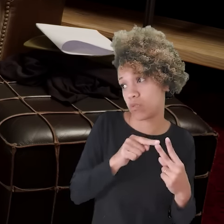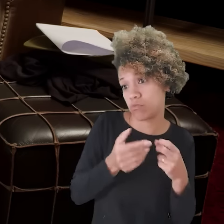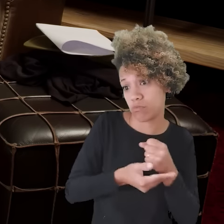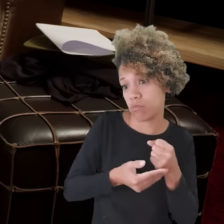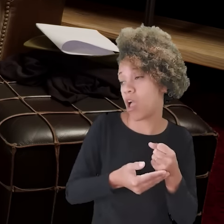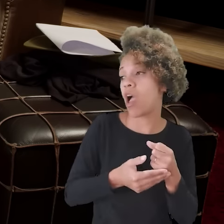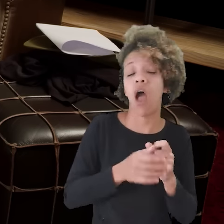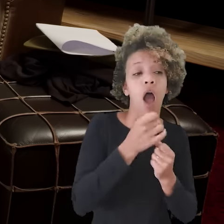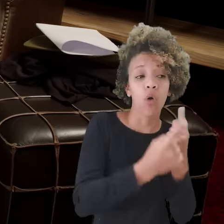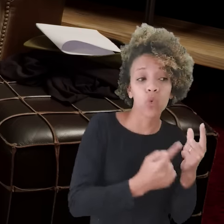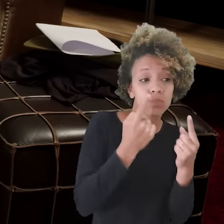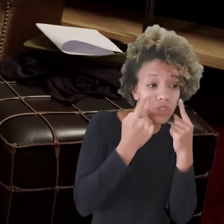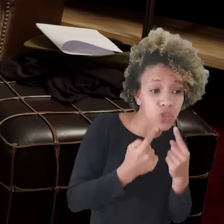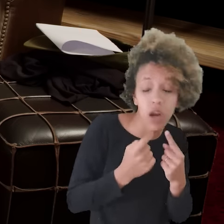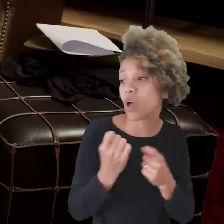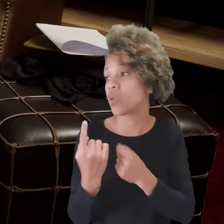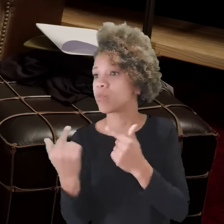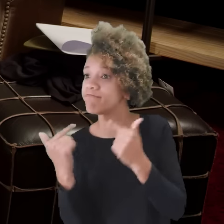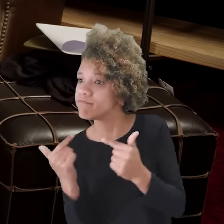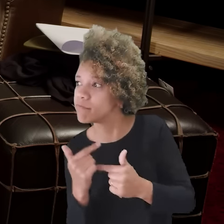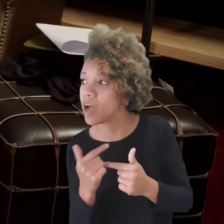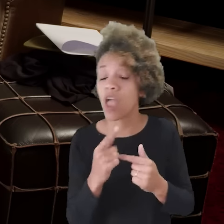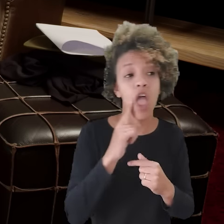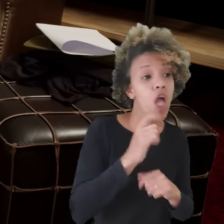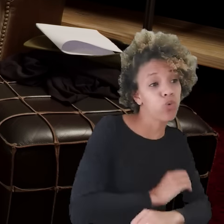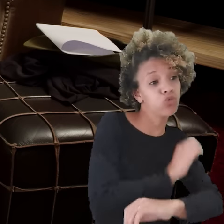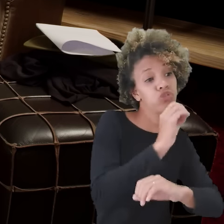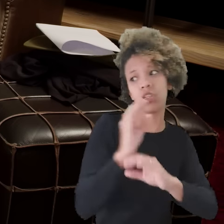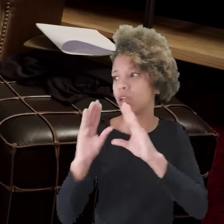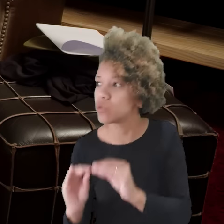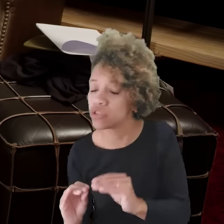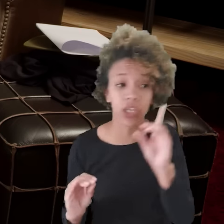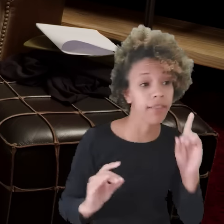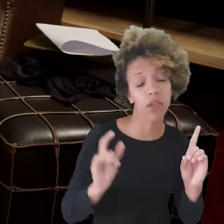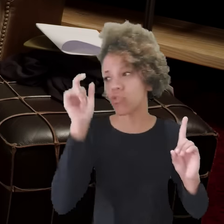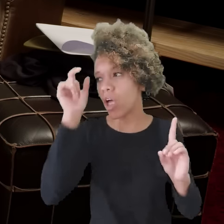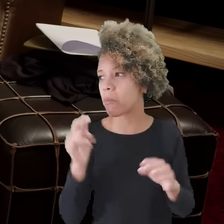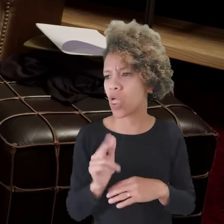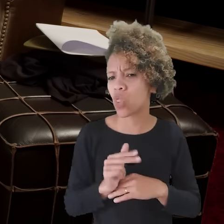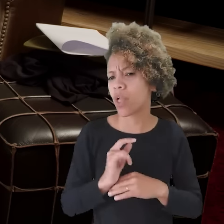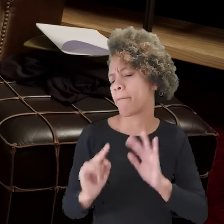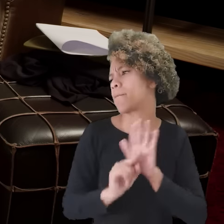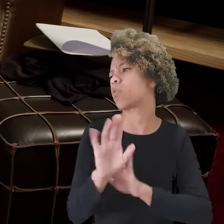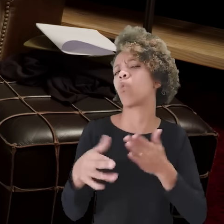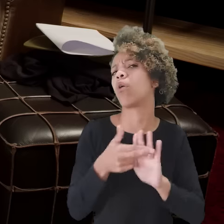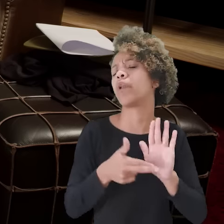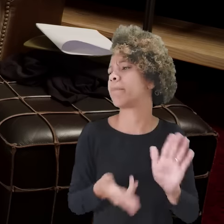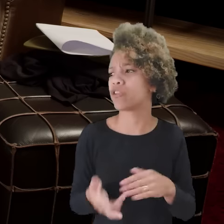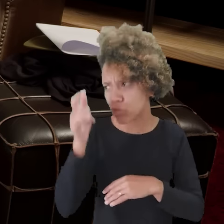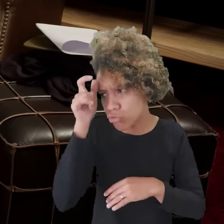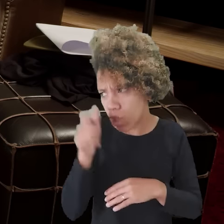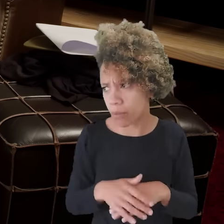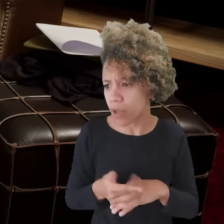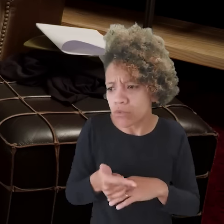do teatro é uma tá chorando e outra tá rindo é o dia e a noite o bem o mal Young Deus o diabo e ninguém nunca perguntou por aí qual o limite